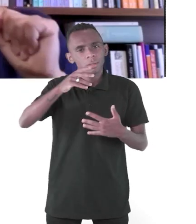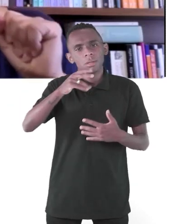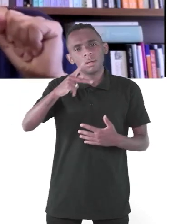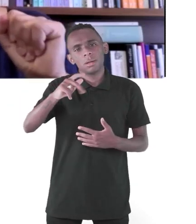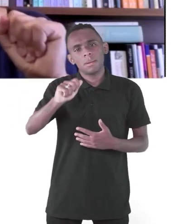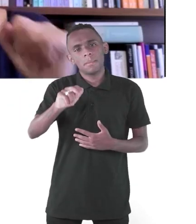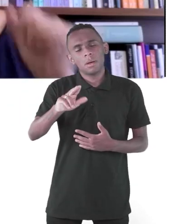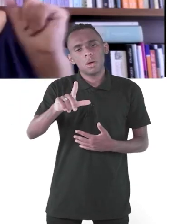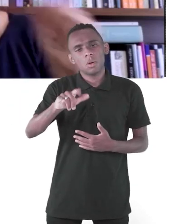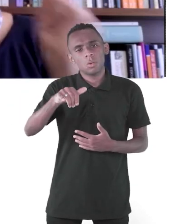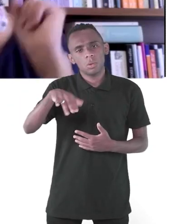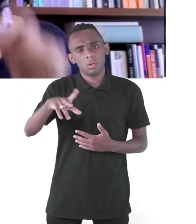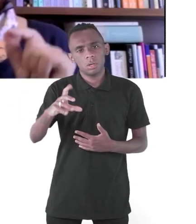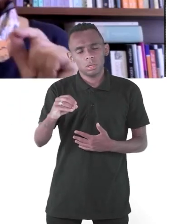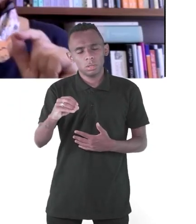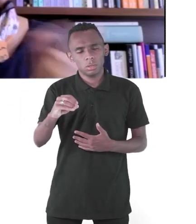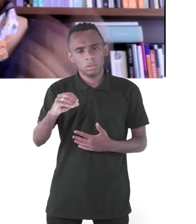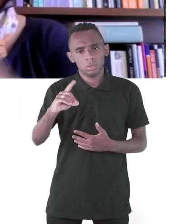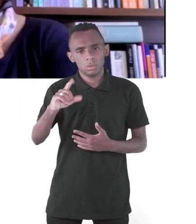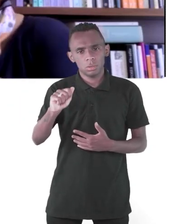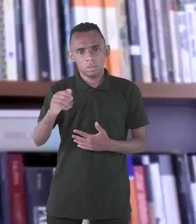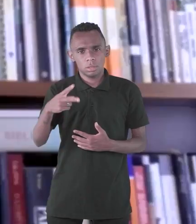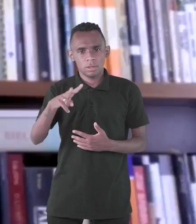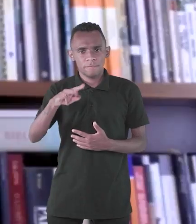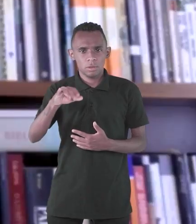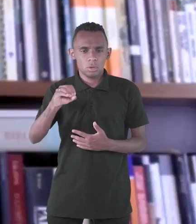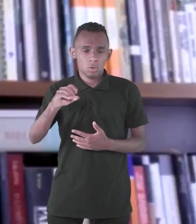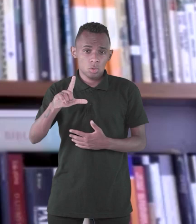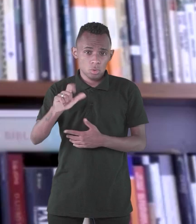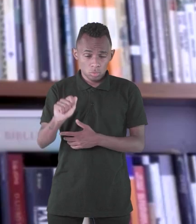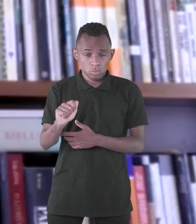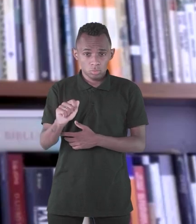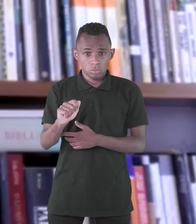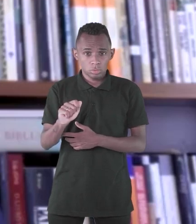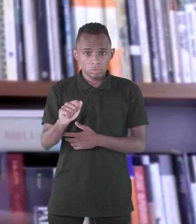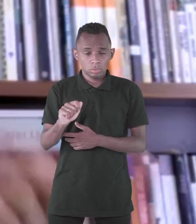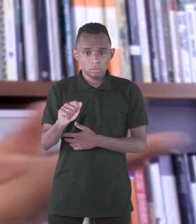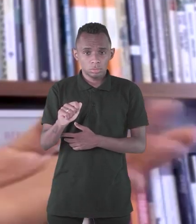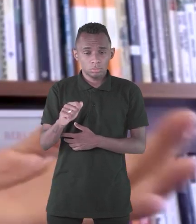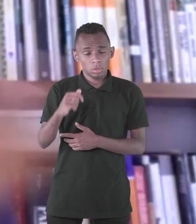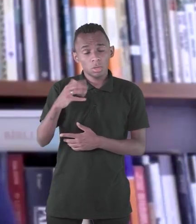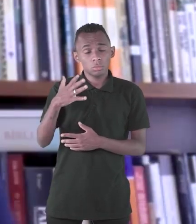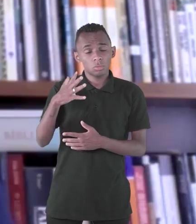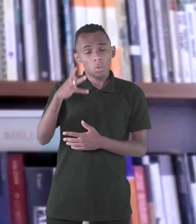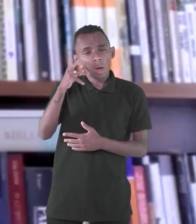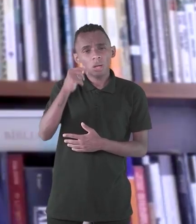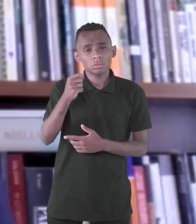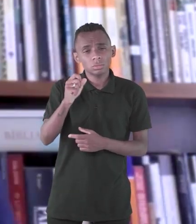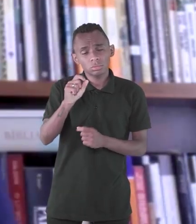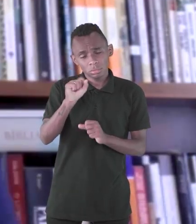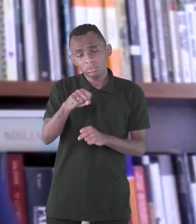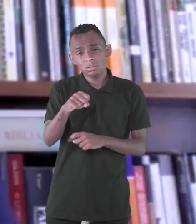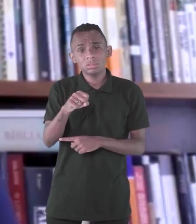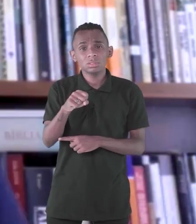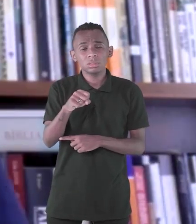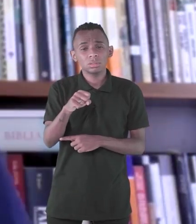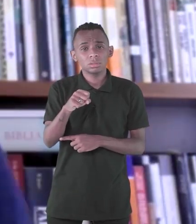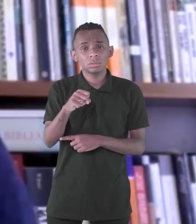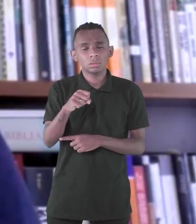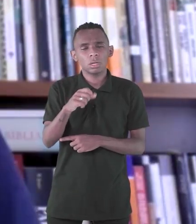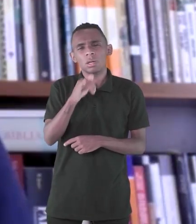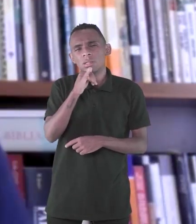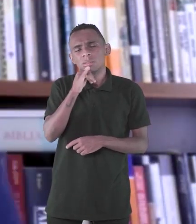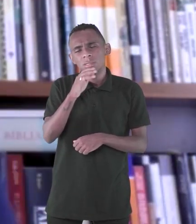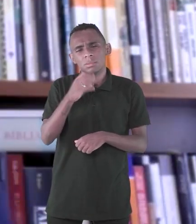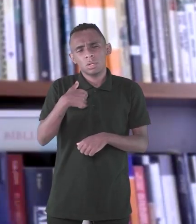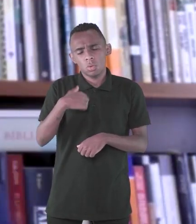Paulinho da Viola, quando eu penso no futuro, não esqueço do passado. Eu acho que é isso. Eu dei